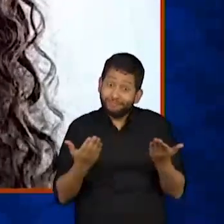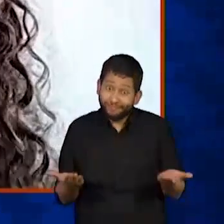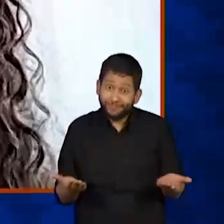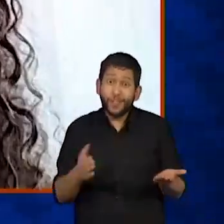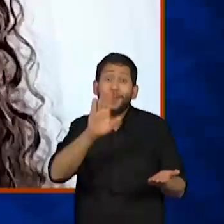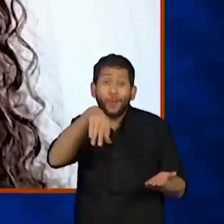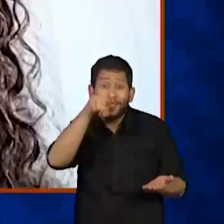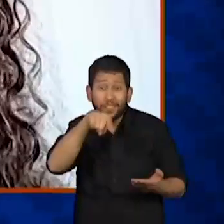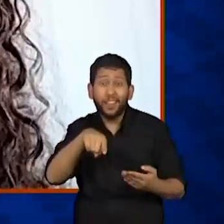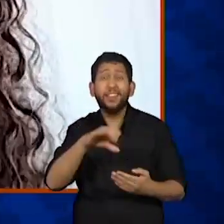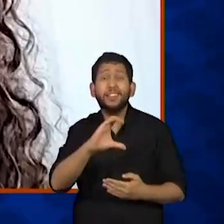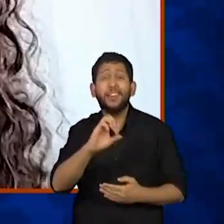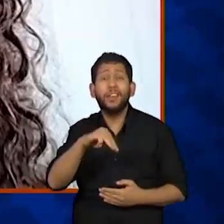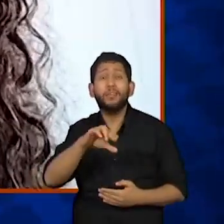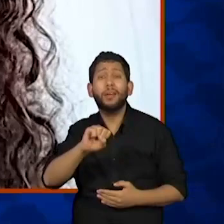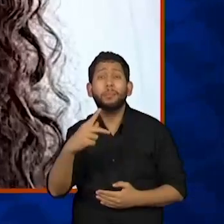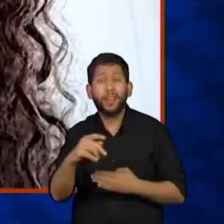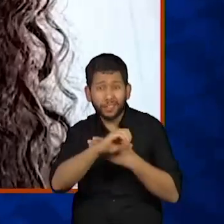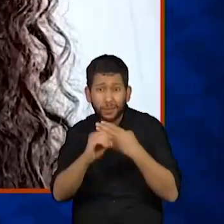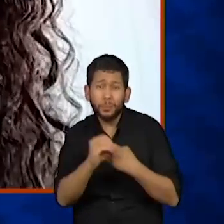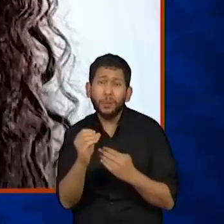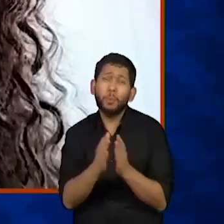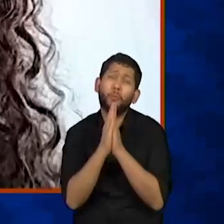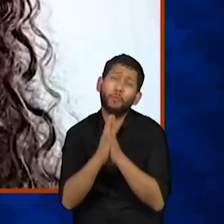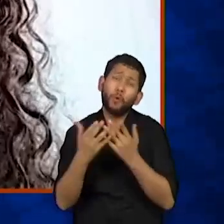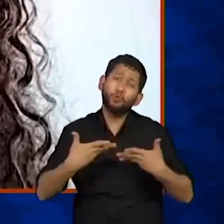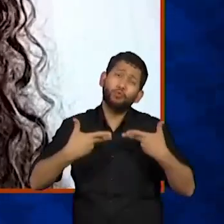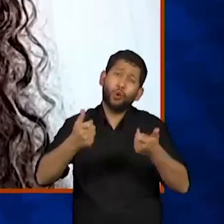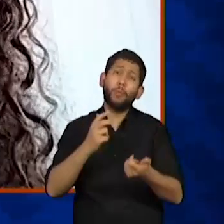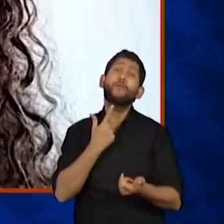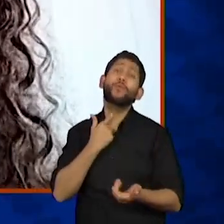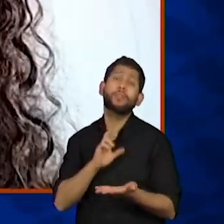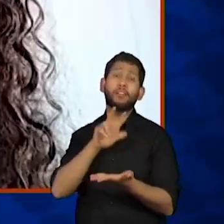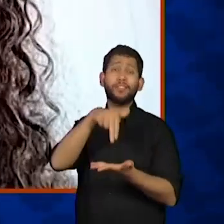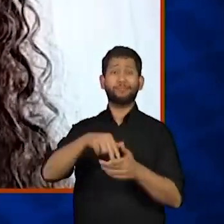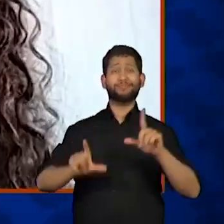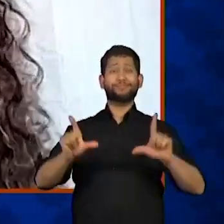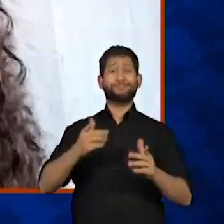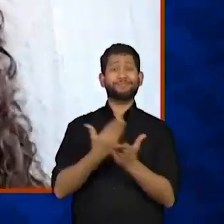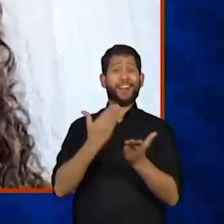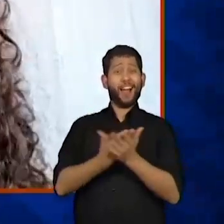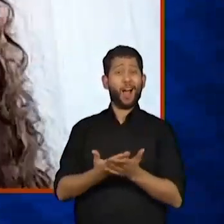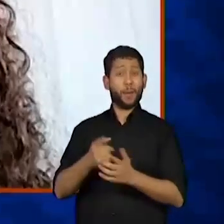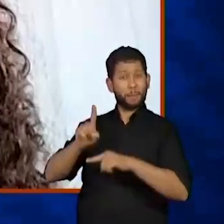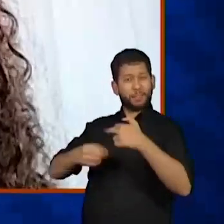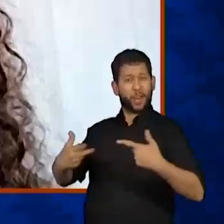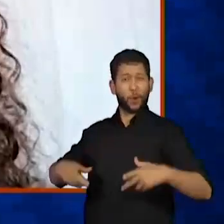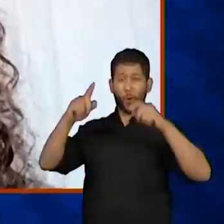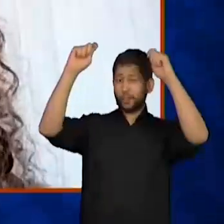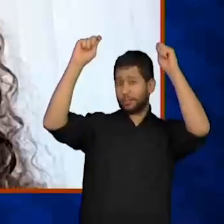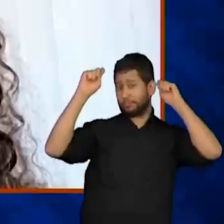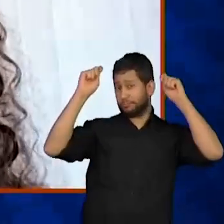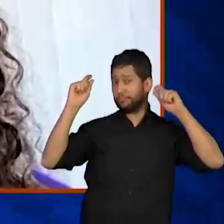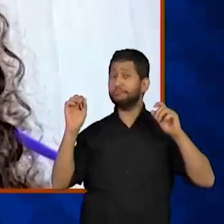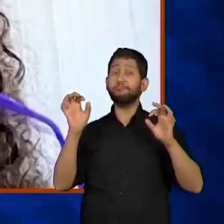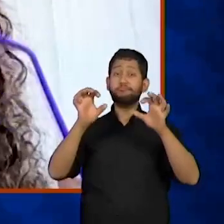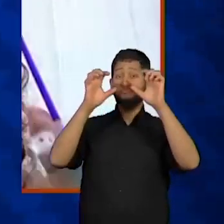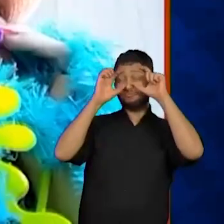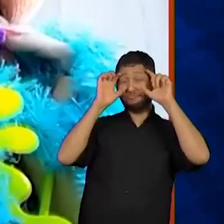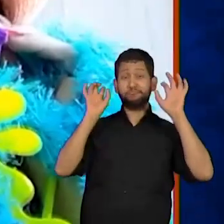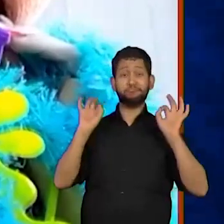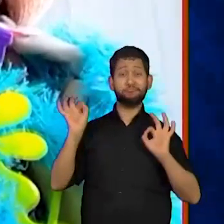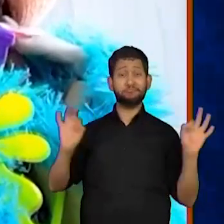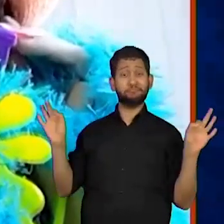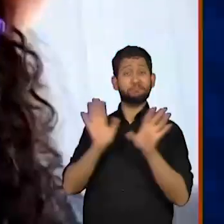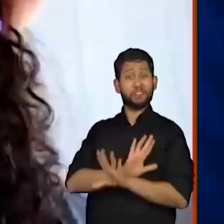Centro de Mídia de São Paulo, convida eu para ir dar uma aula aí com vocês. Eu já tenho separado todos os meus